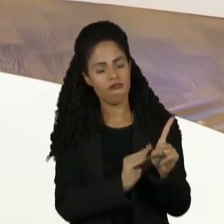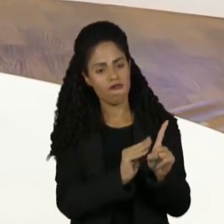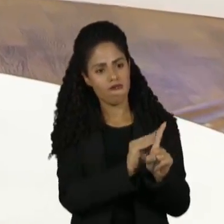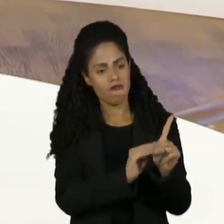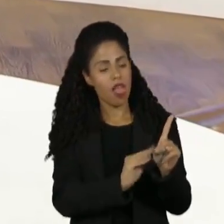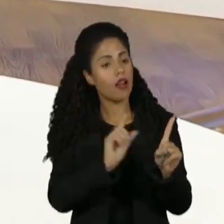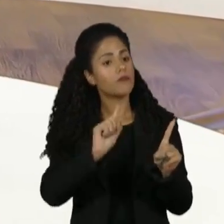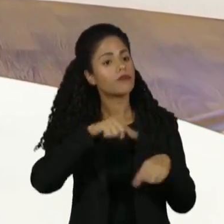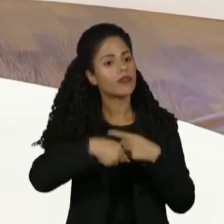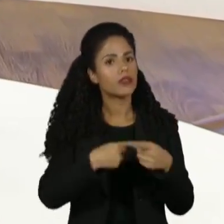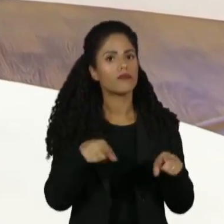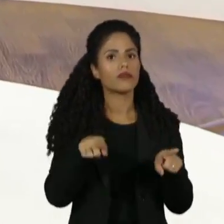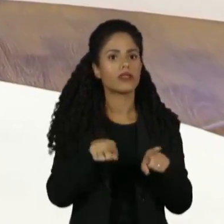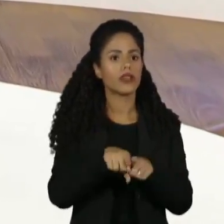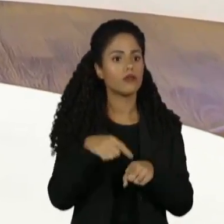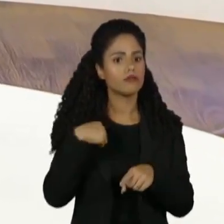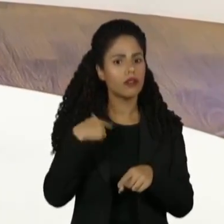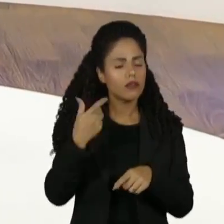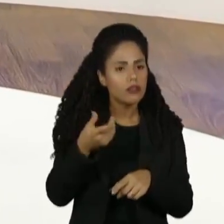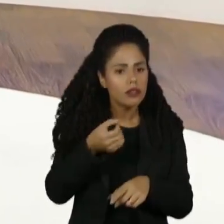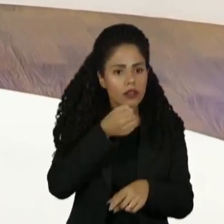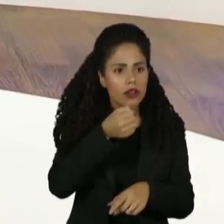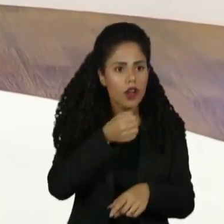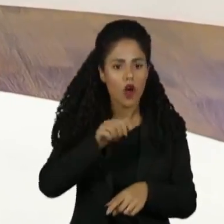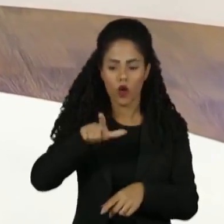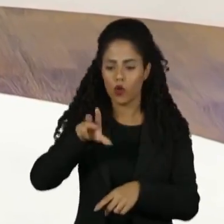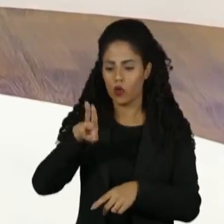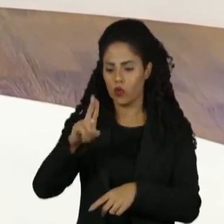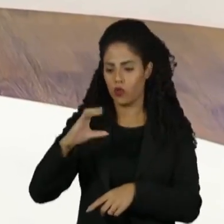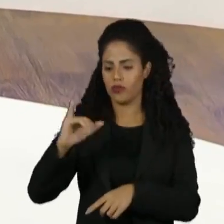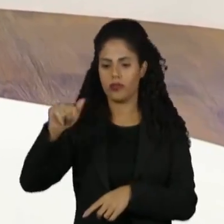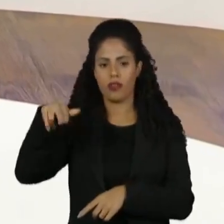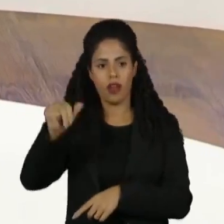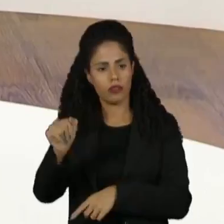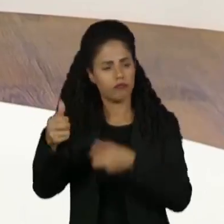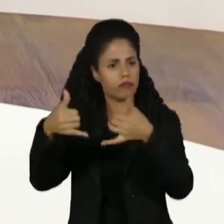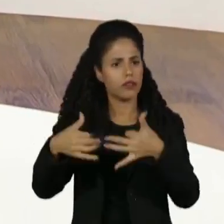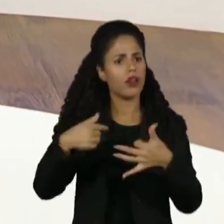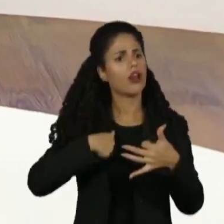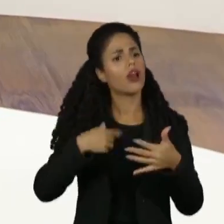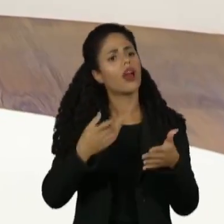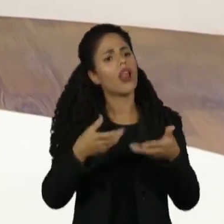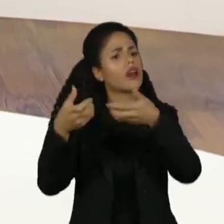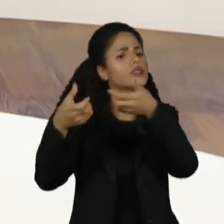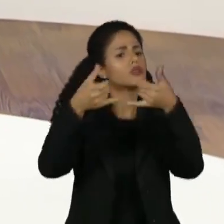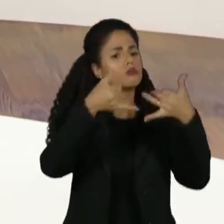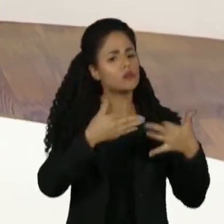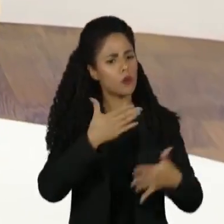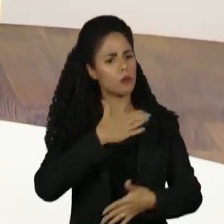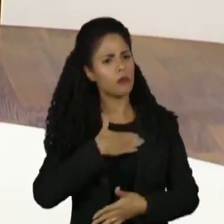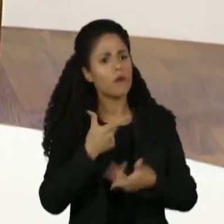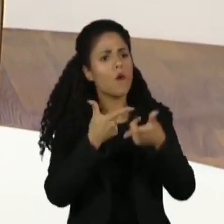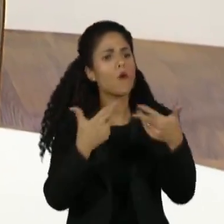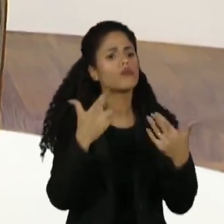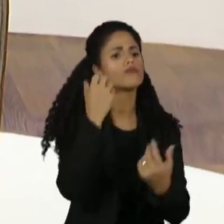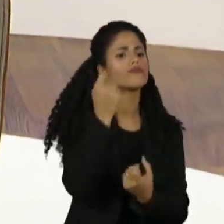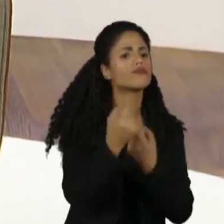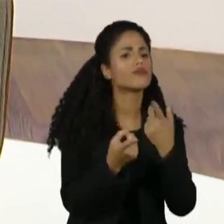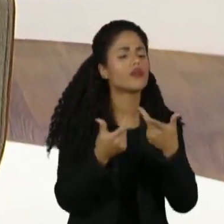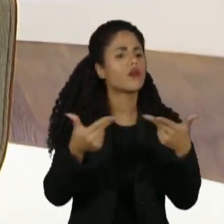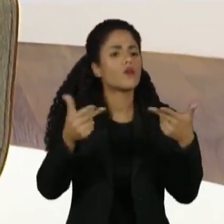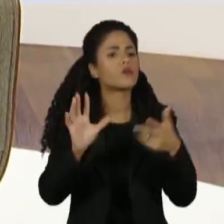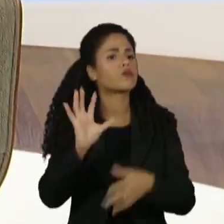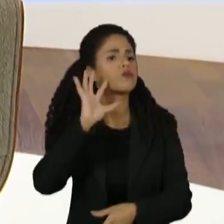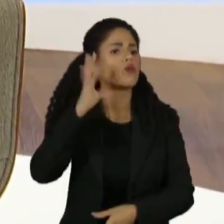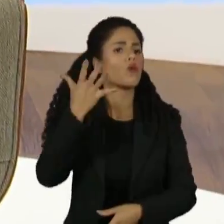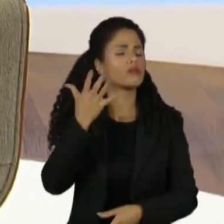sexual quando eu estava entrevistando a Luciana Temer para a Mina. E ela começou a contar histórias e casos de meninas que contam histórias